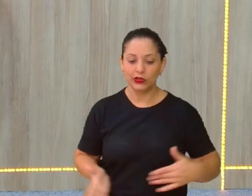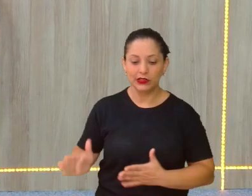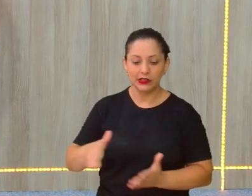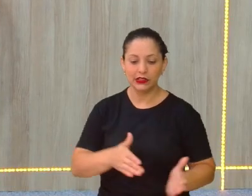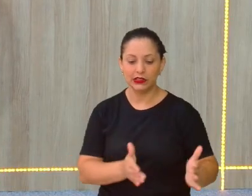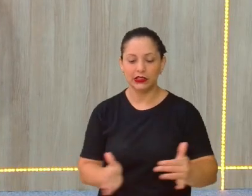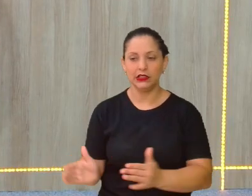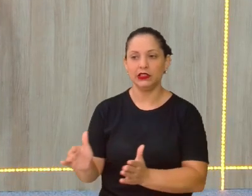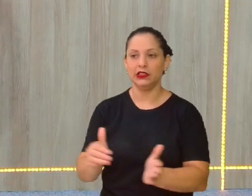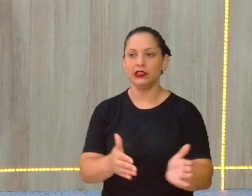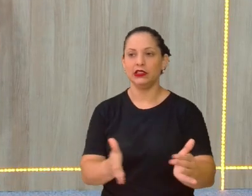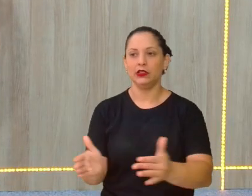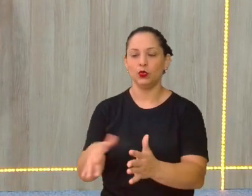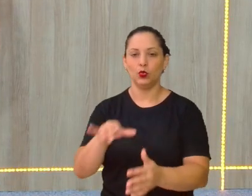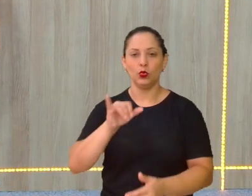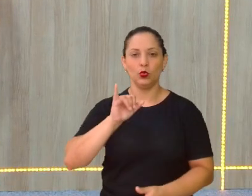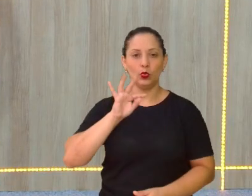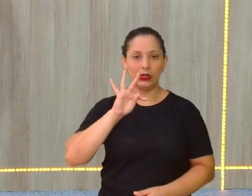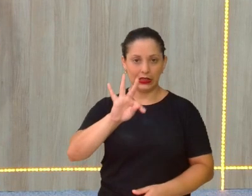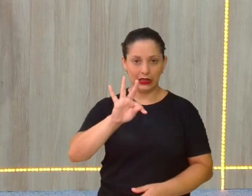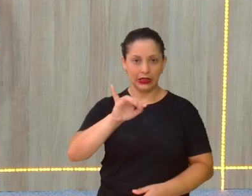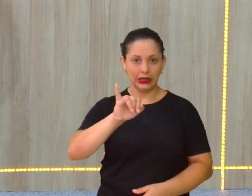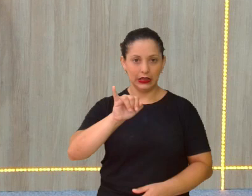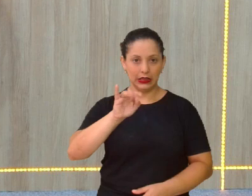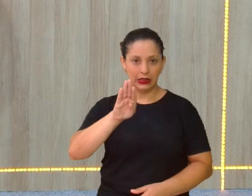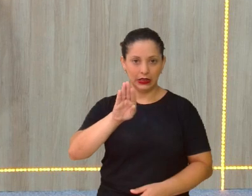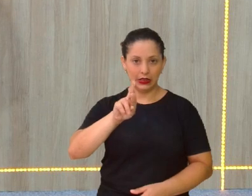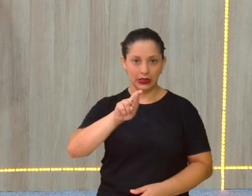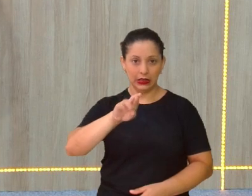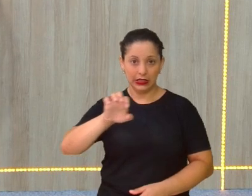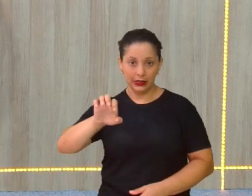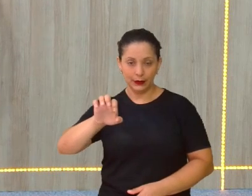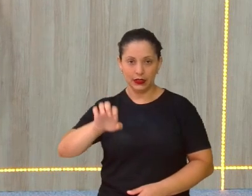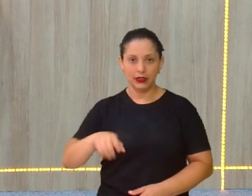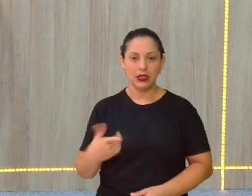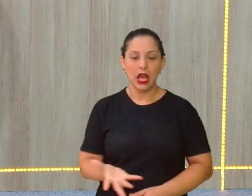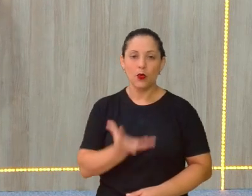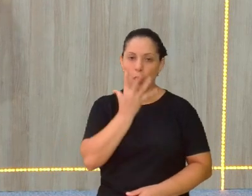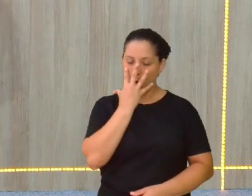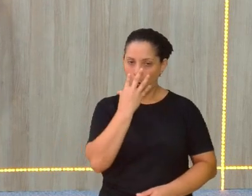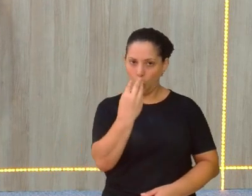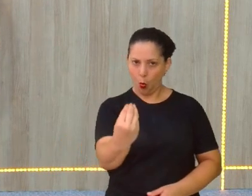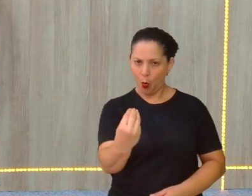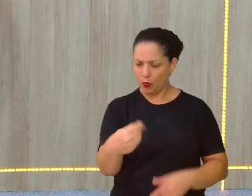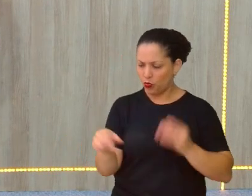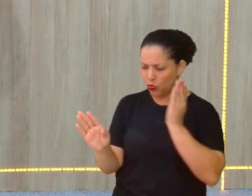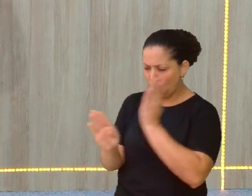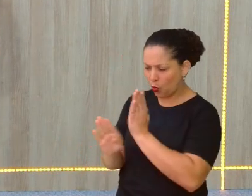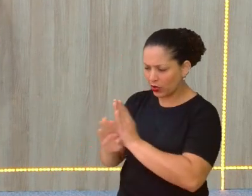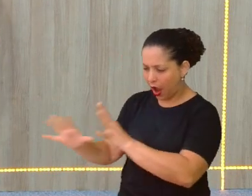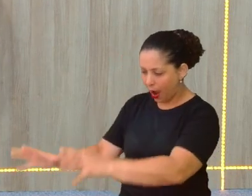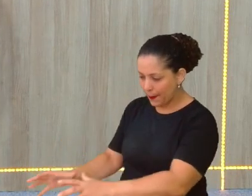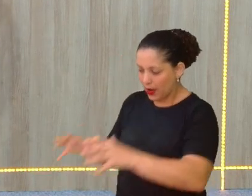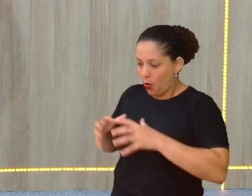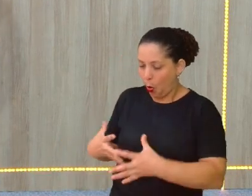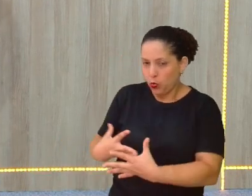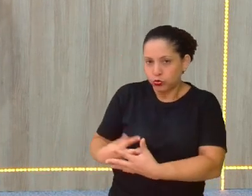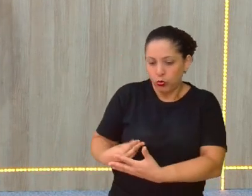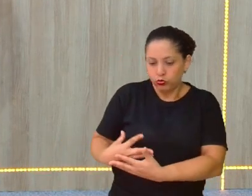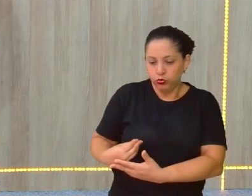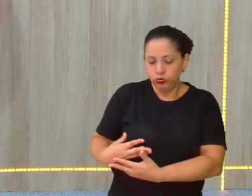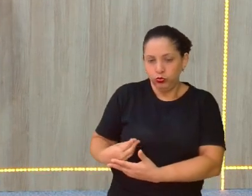sido encontrados e adotados pela loba Capitolina, que os amamentou, e eles foram crescendo. Mas na frente